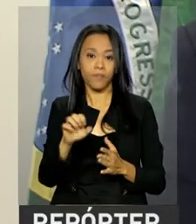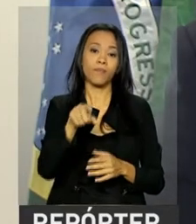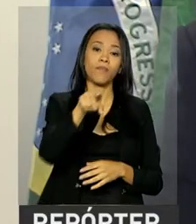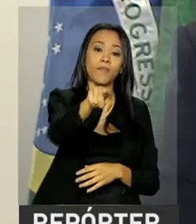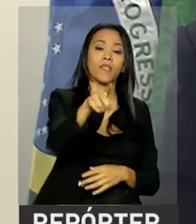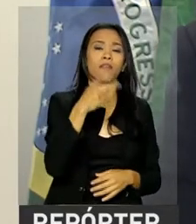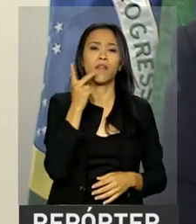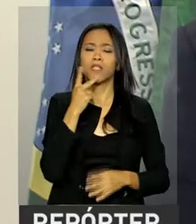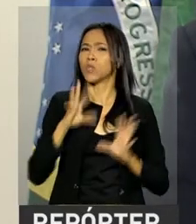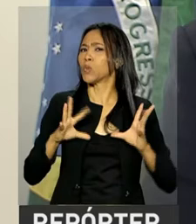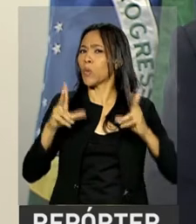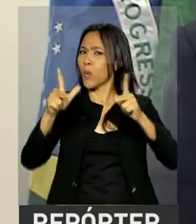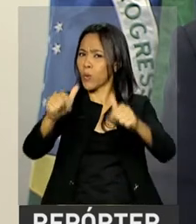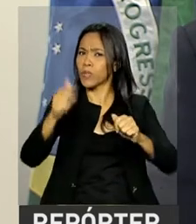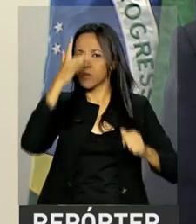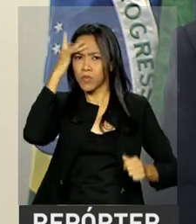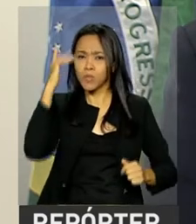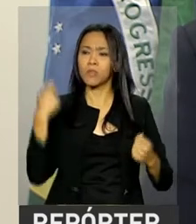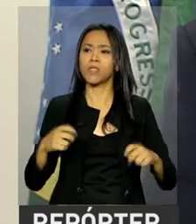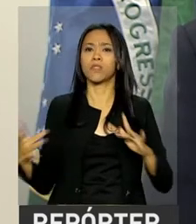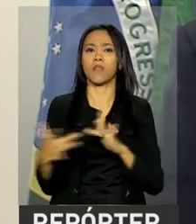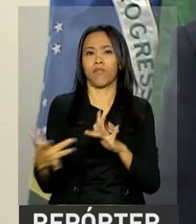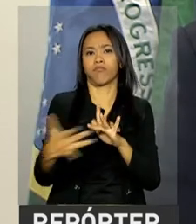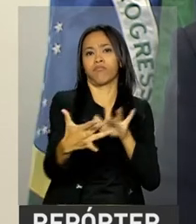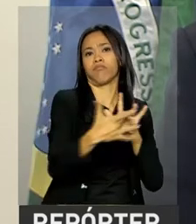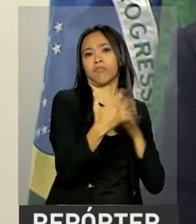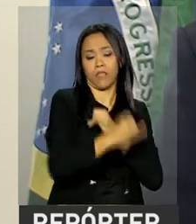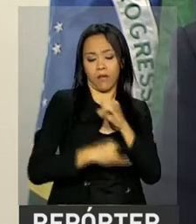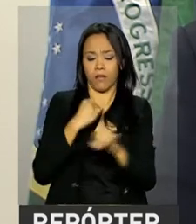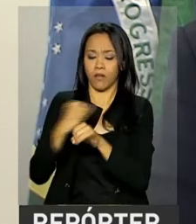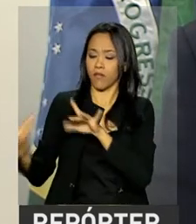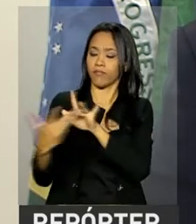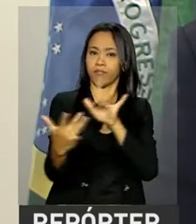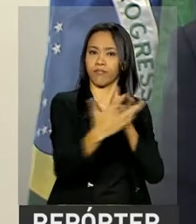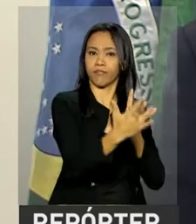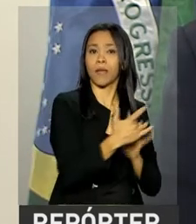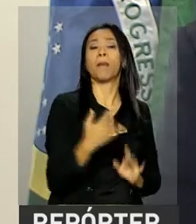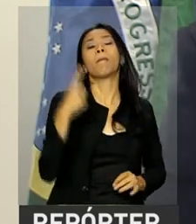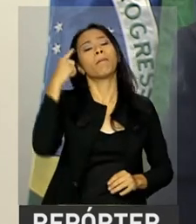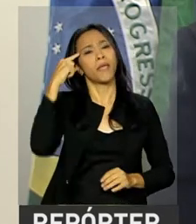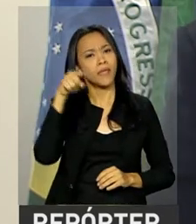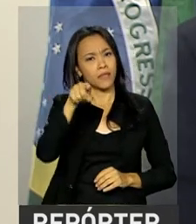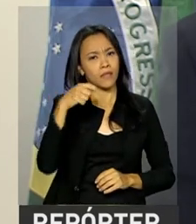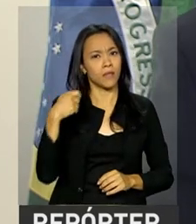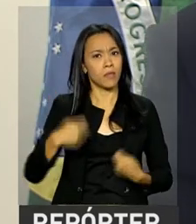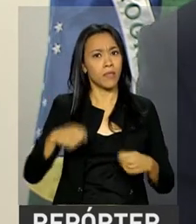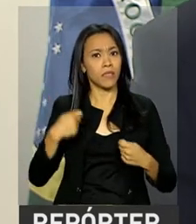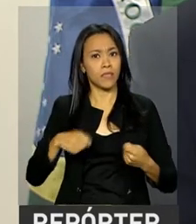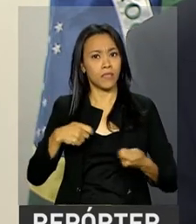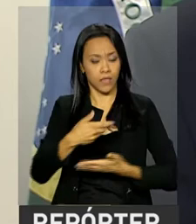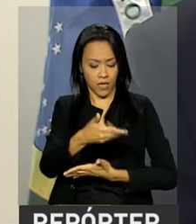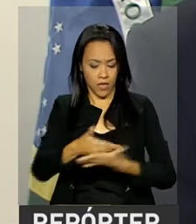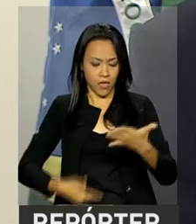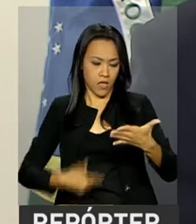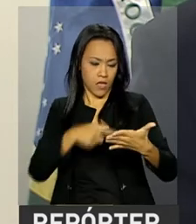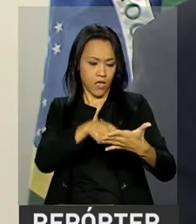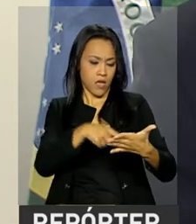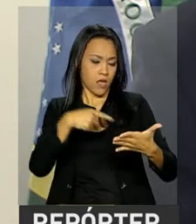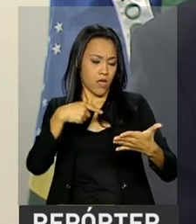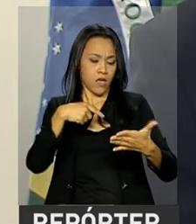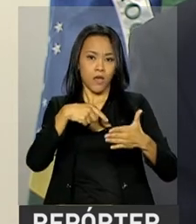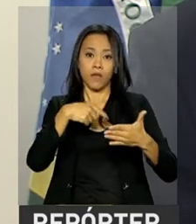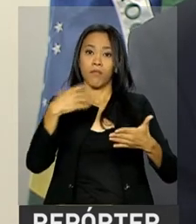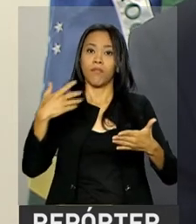as pessoas precisam estar conectadas. Você imagina uma pessoa que precise receber seu prontuário médico numa